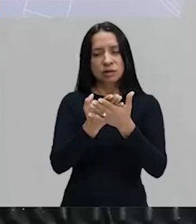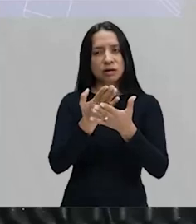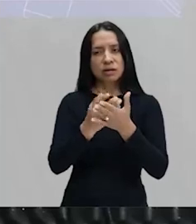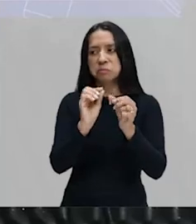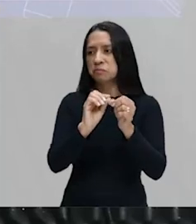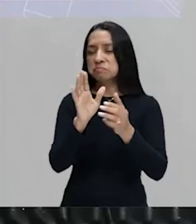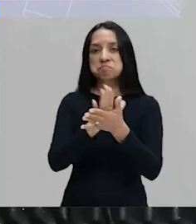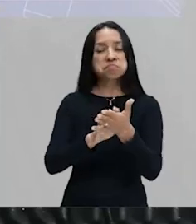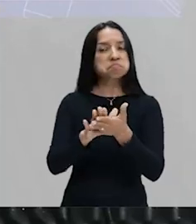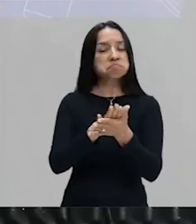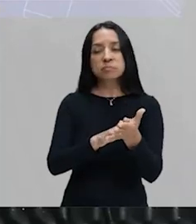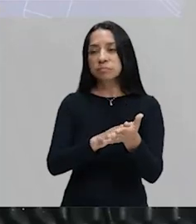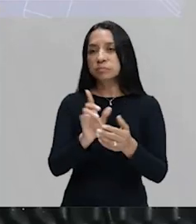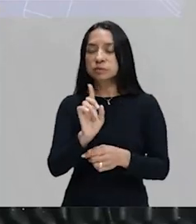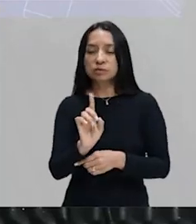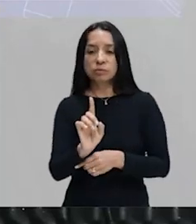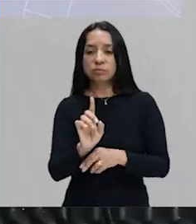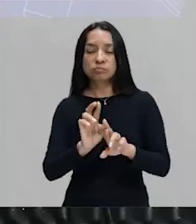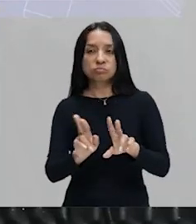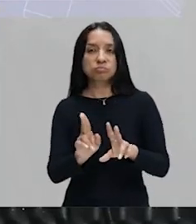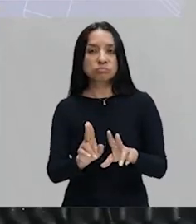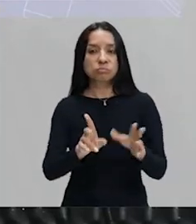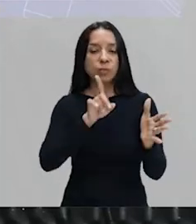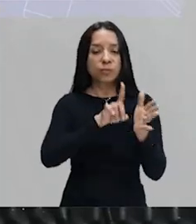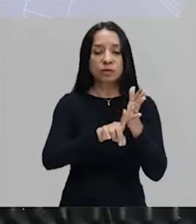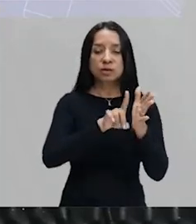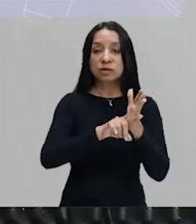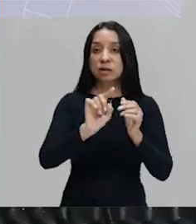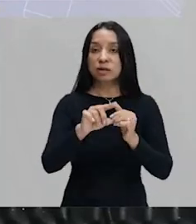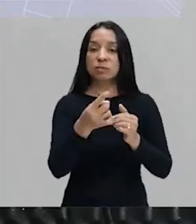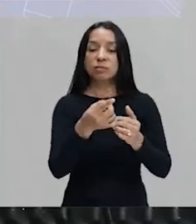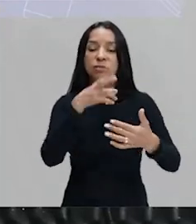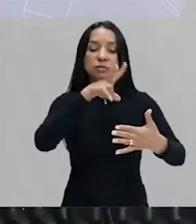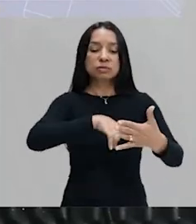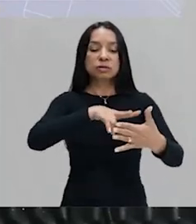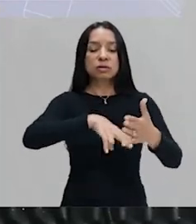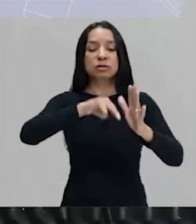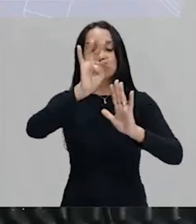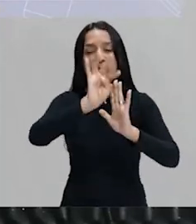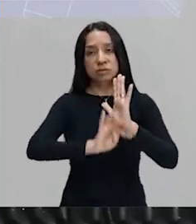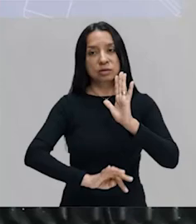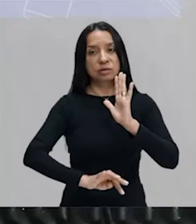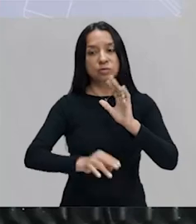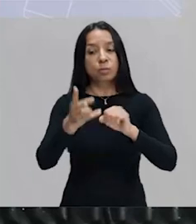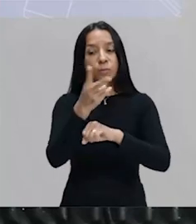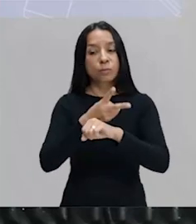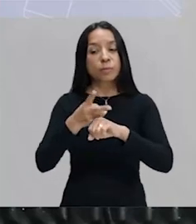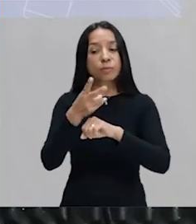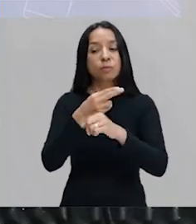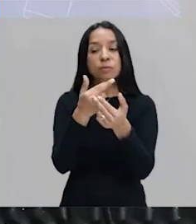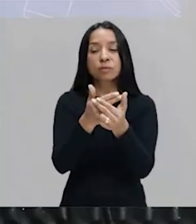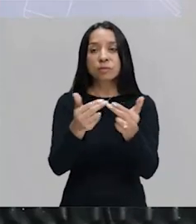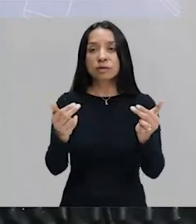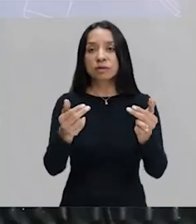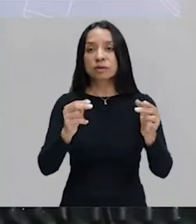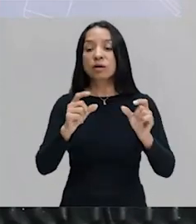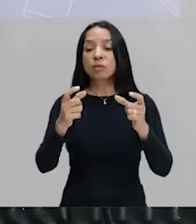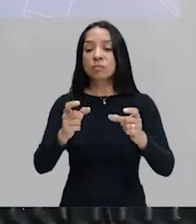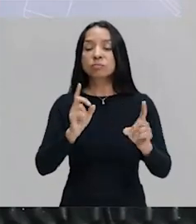você vai pesquisar, você vai ler um texto, você vai buscar material onde você